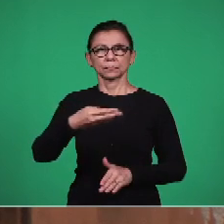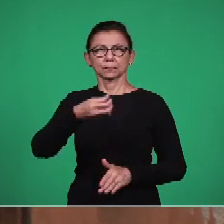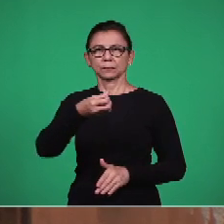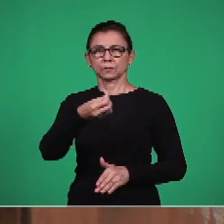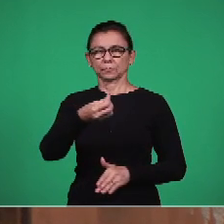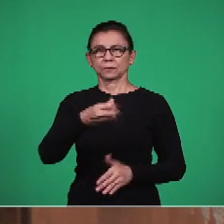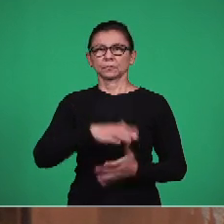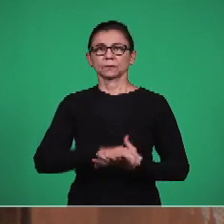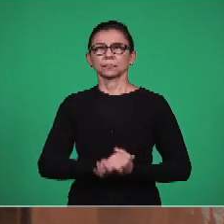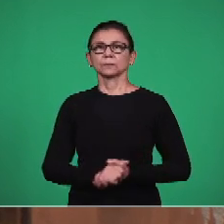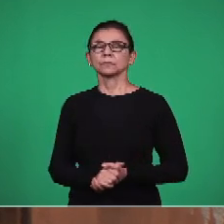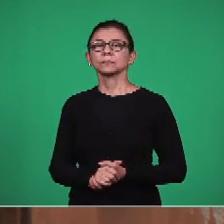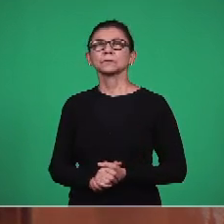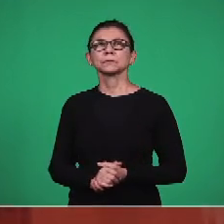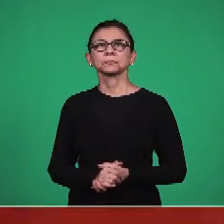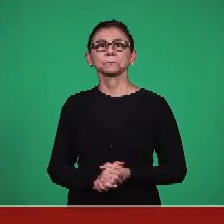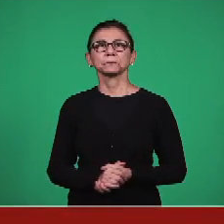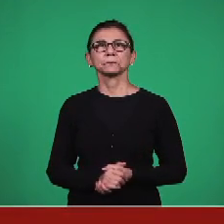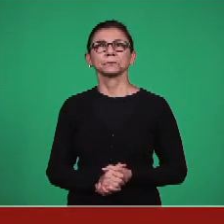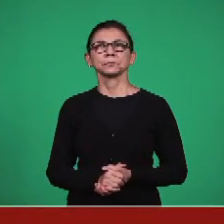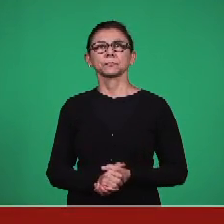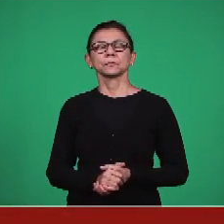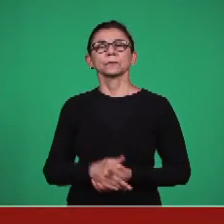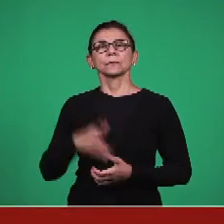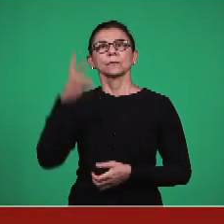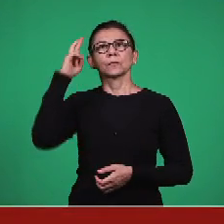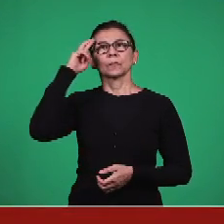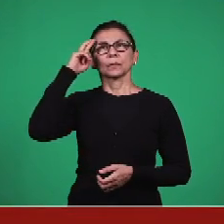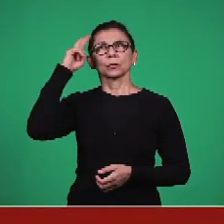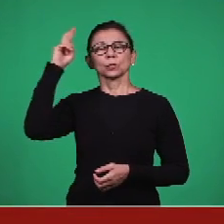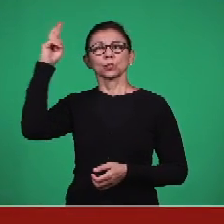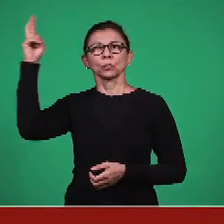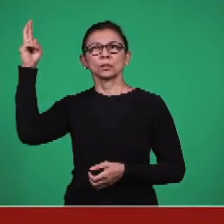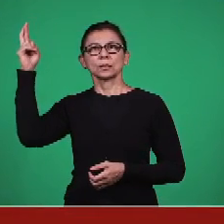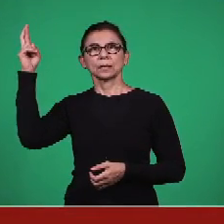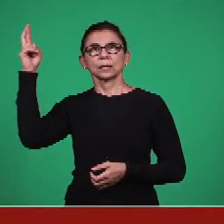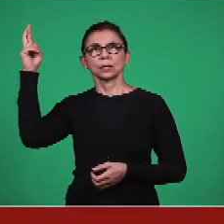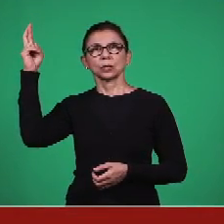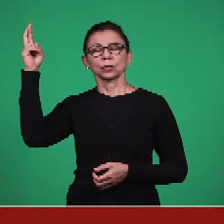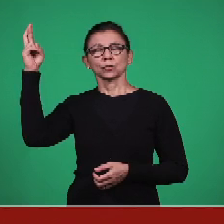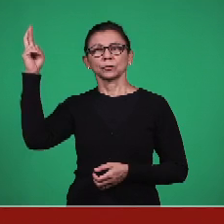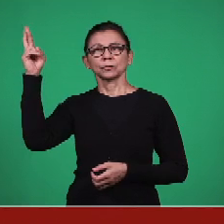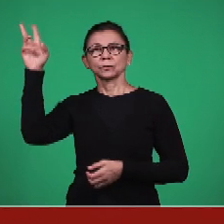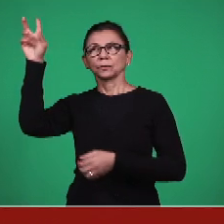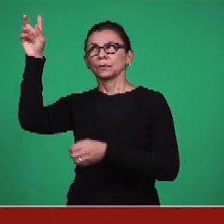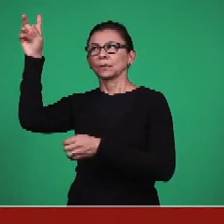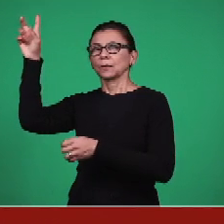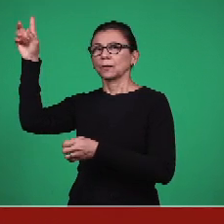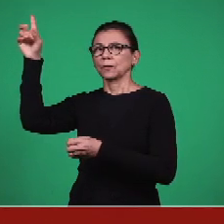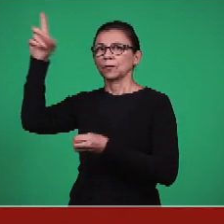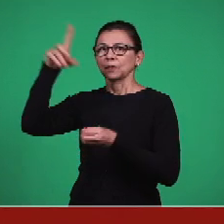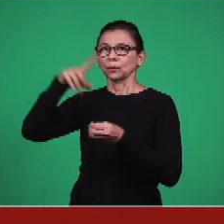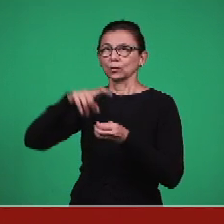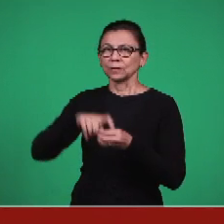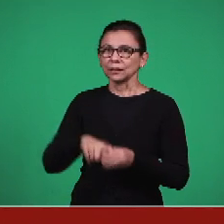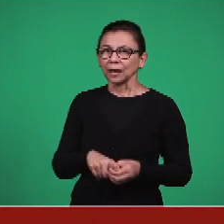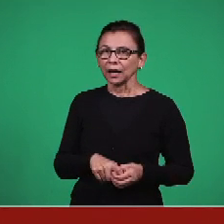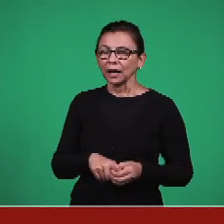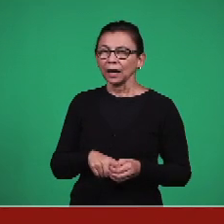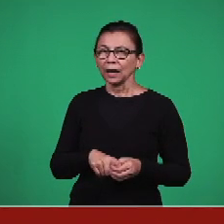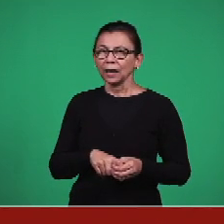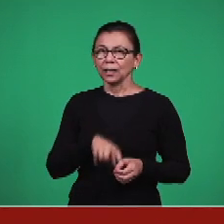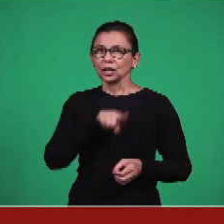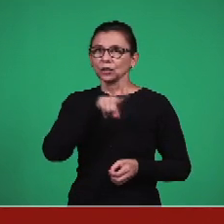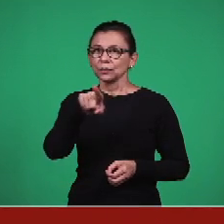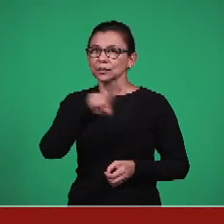comigo. Virá o Senhor daquele servo no dia em que não o espera. E